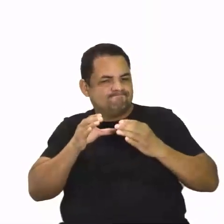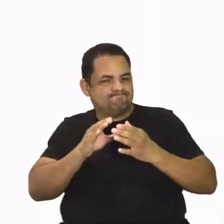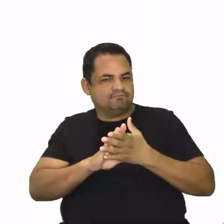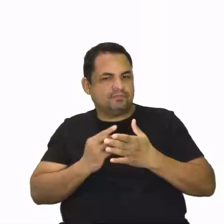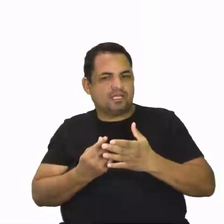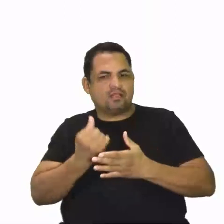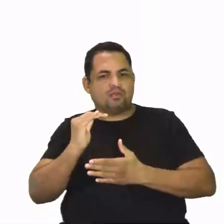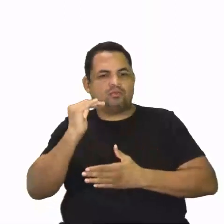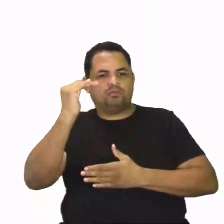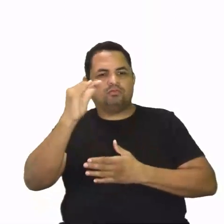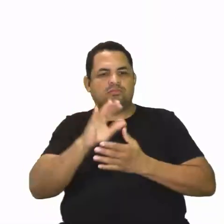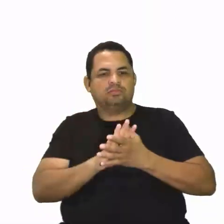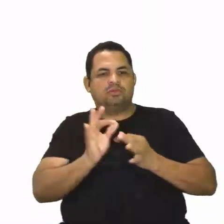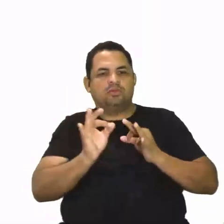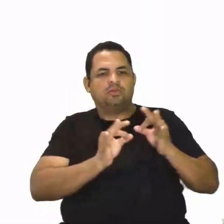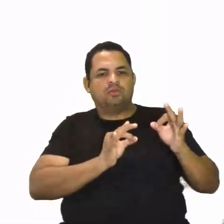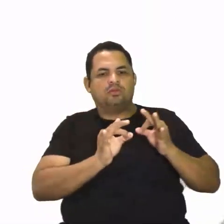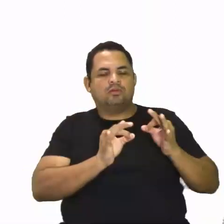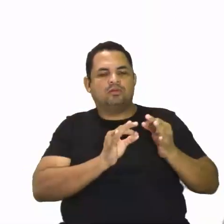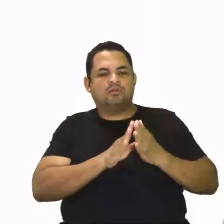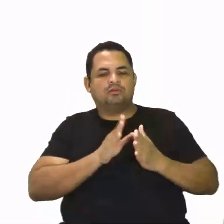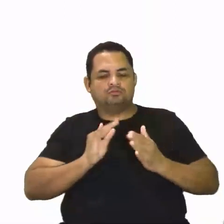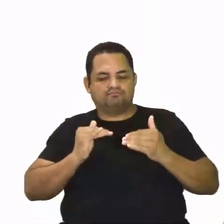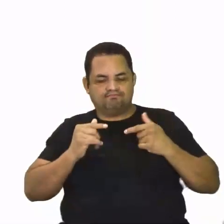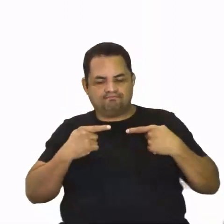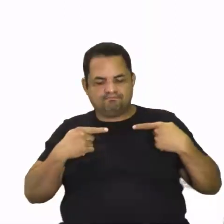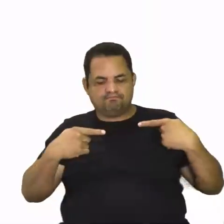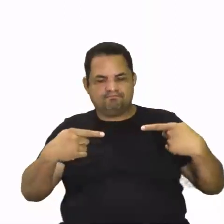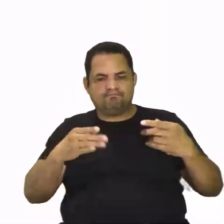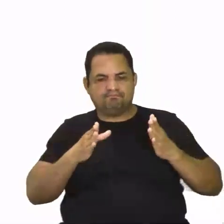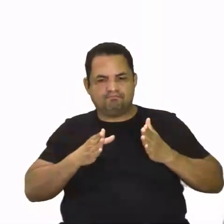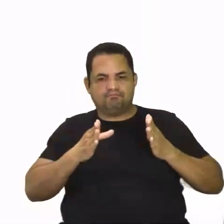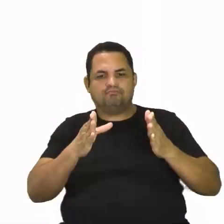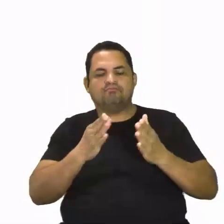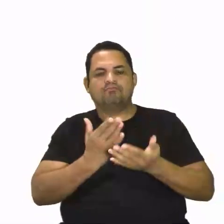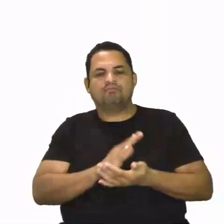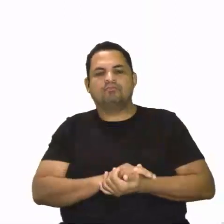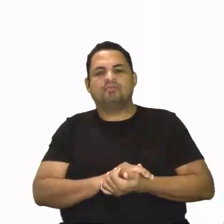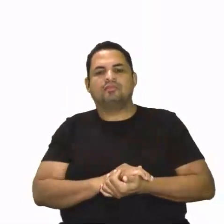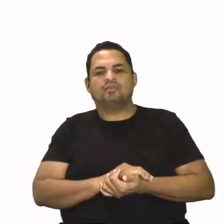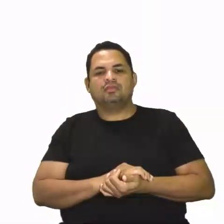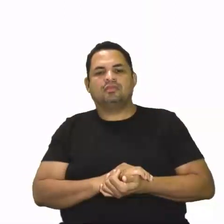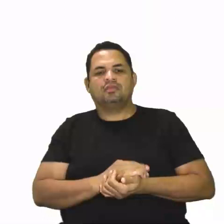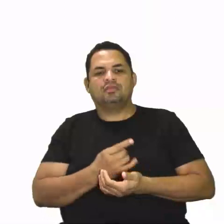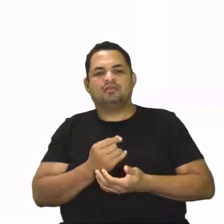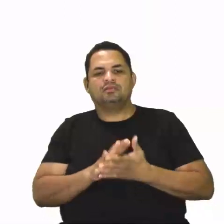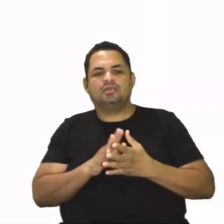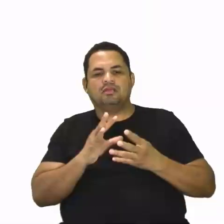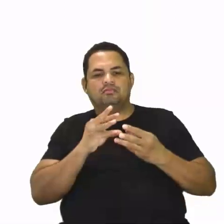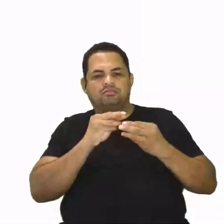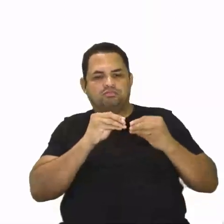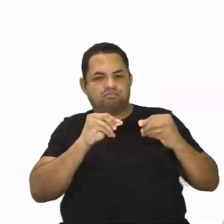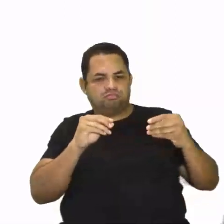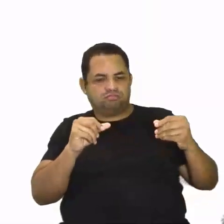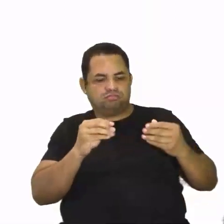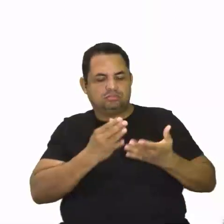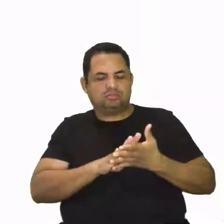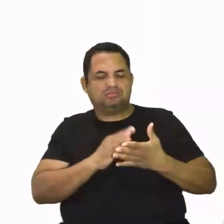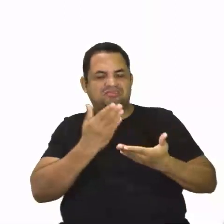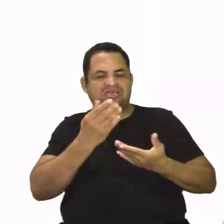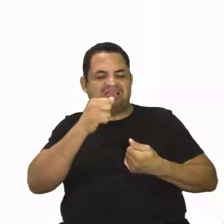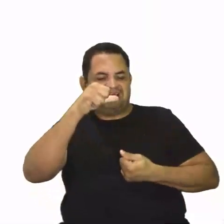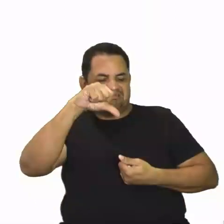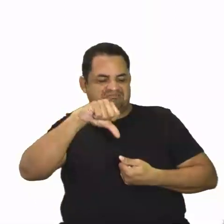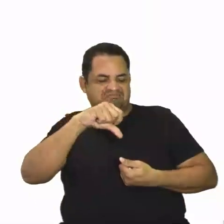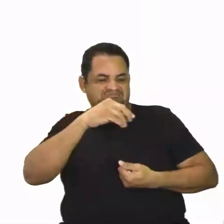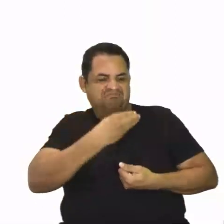preços através da formação do mercado paralelo. Com isso, a corrosão dos salários